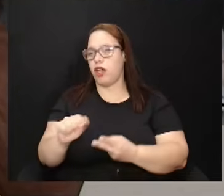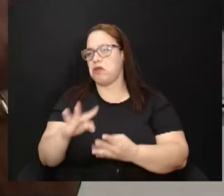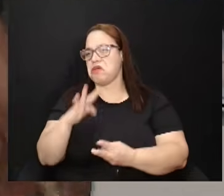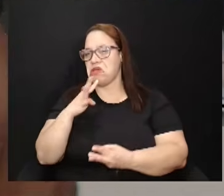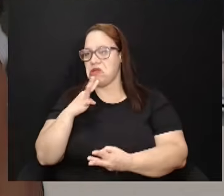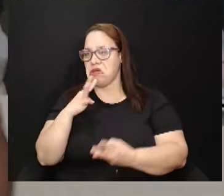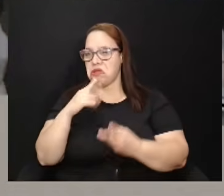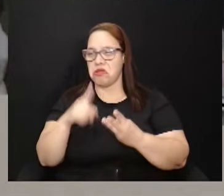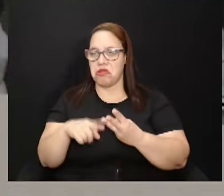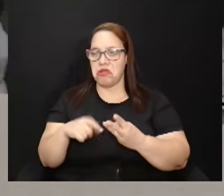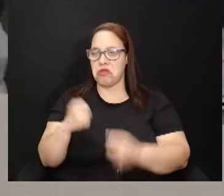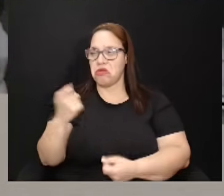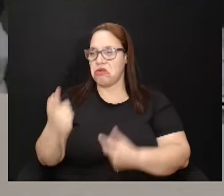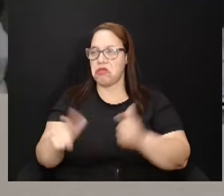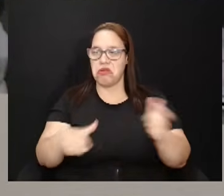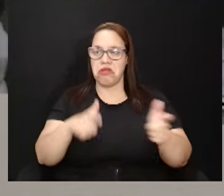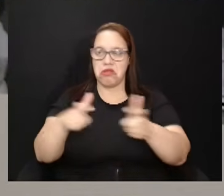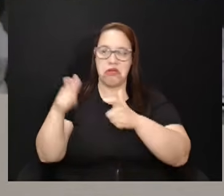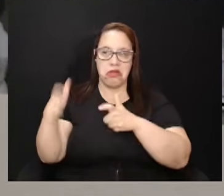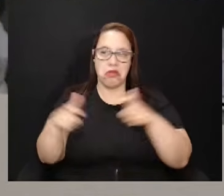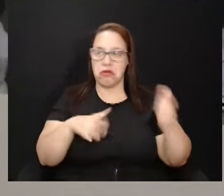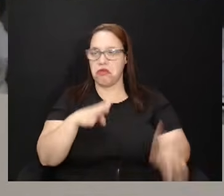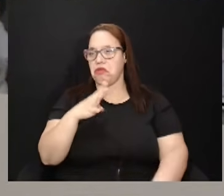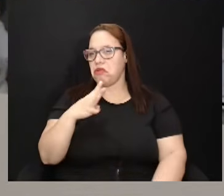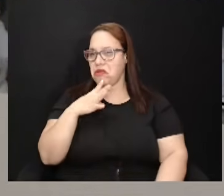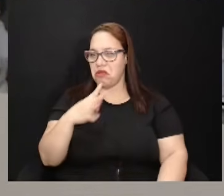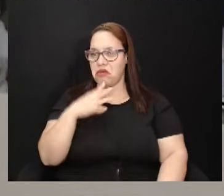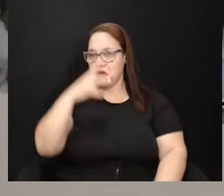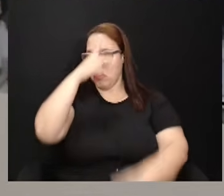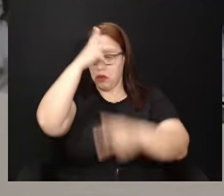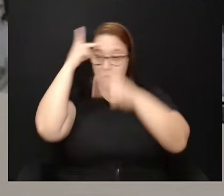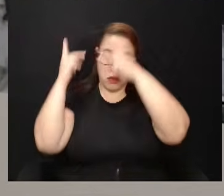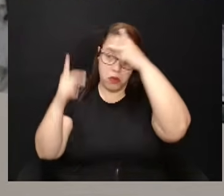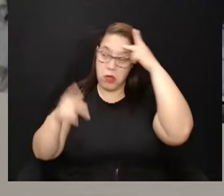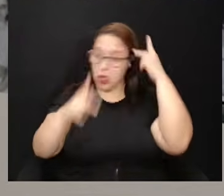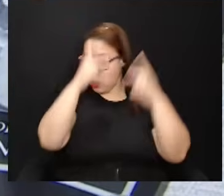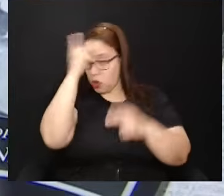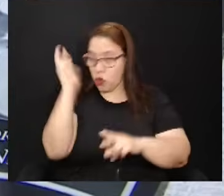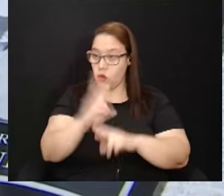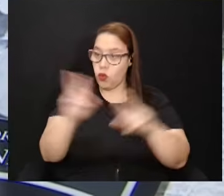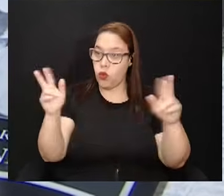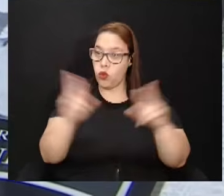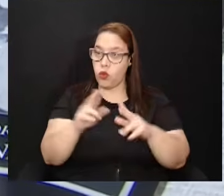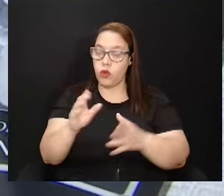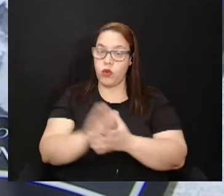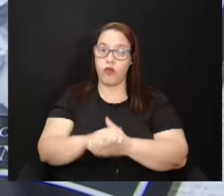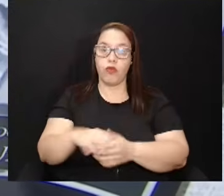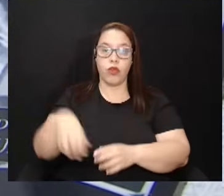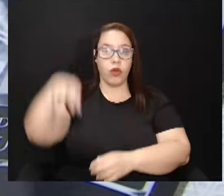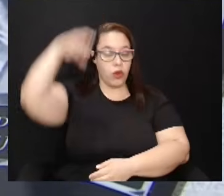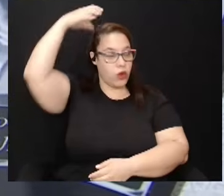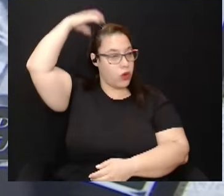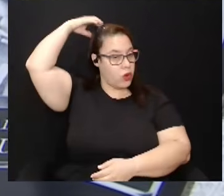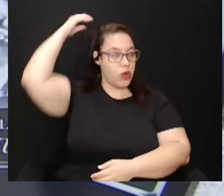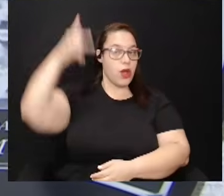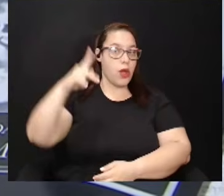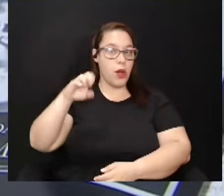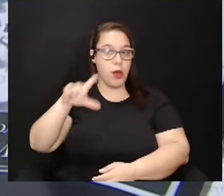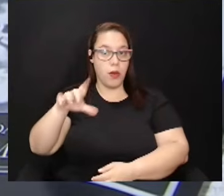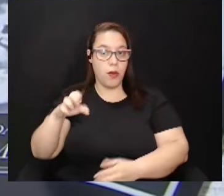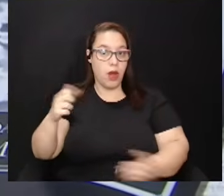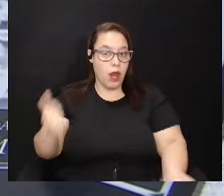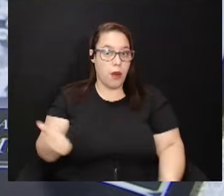outras e outras pessoas. Dali a pouquinho, o Rei Pelé também me ajudou. Enfim,